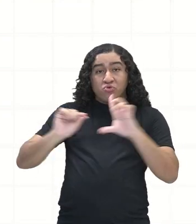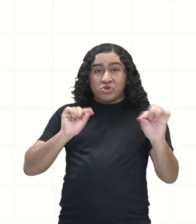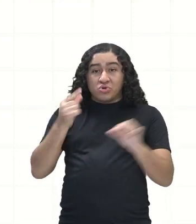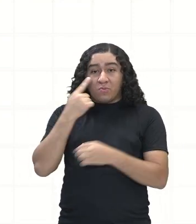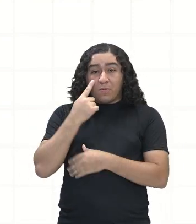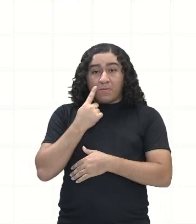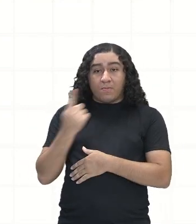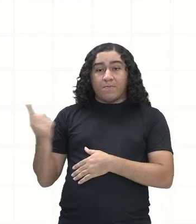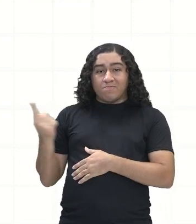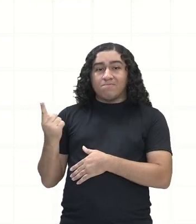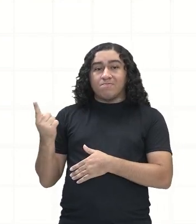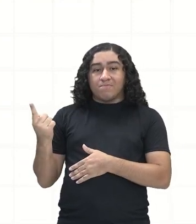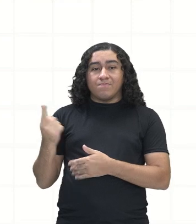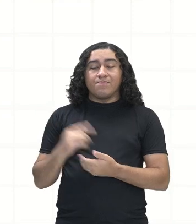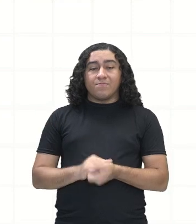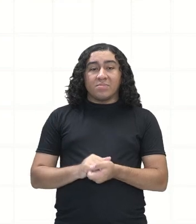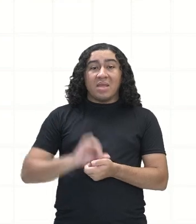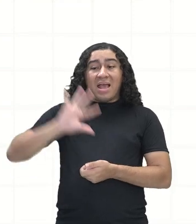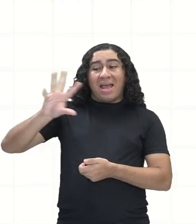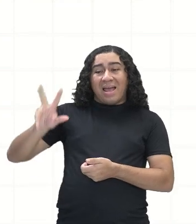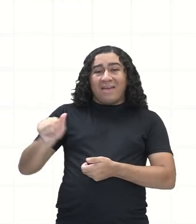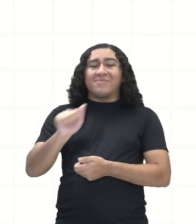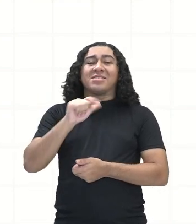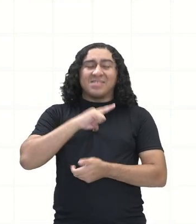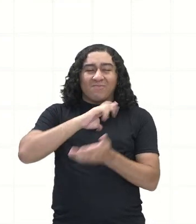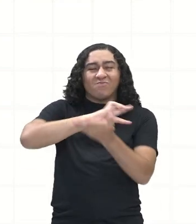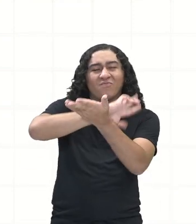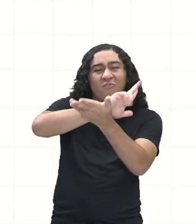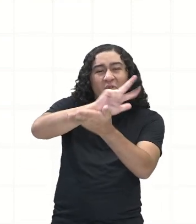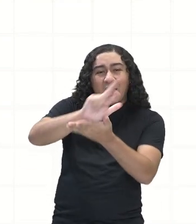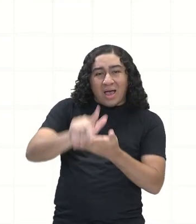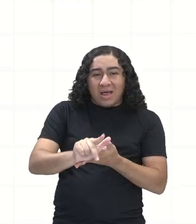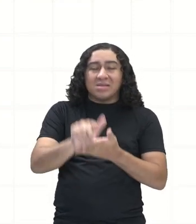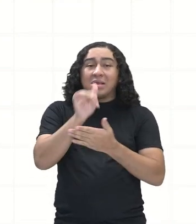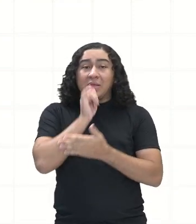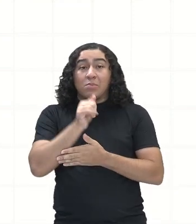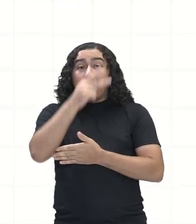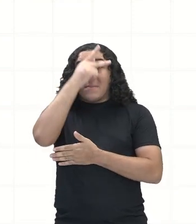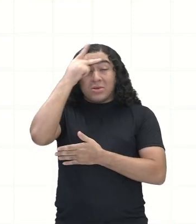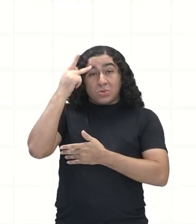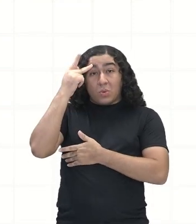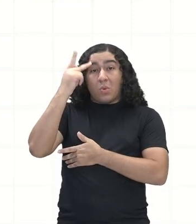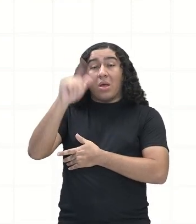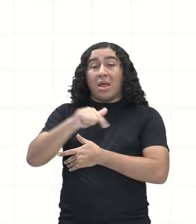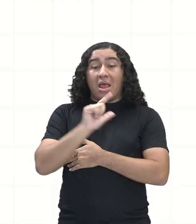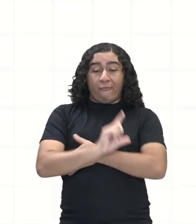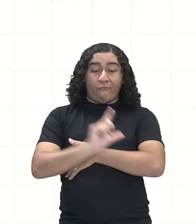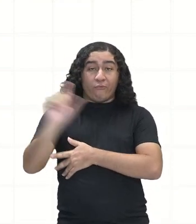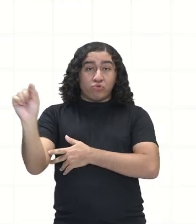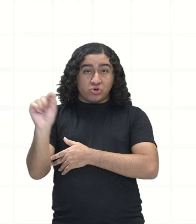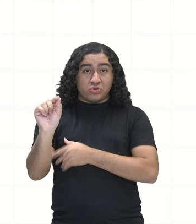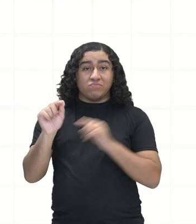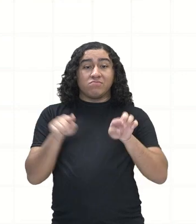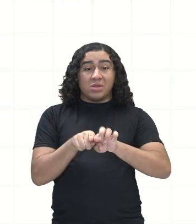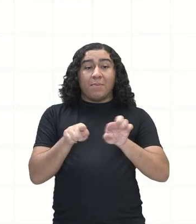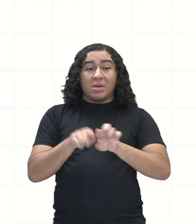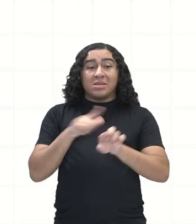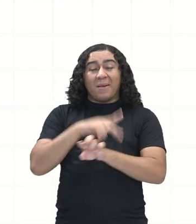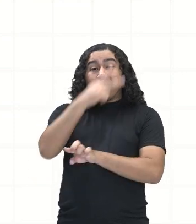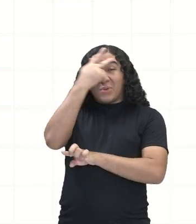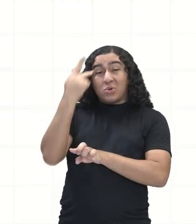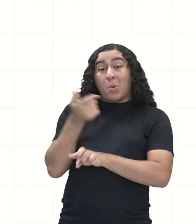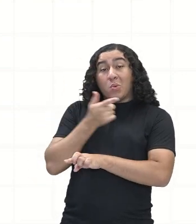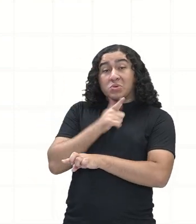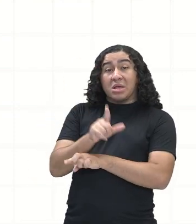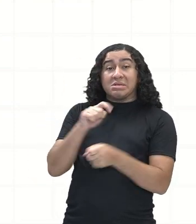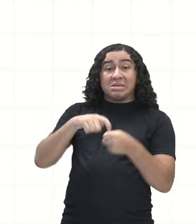países da Ásia. A África tem bastante exemplos de pessoas que são refugiadas, tem pessoas que até conseguem sair,